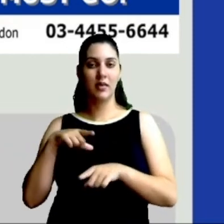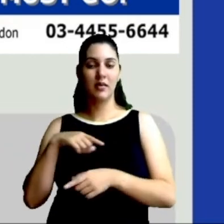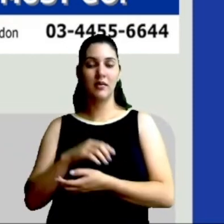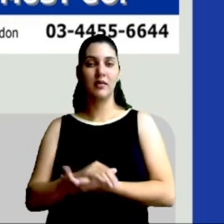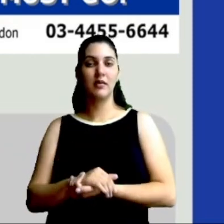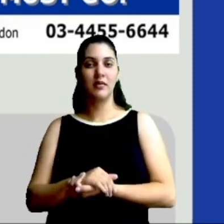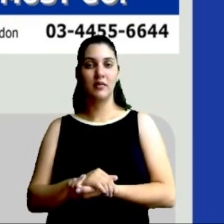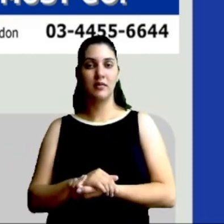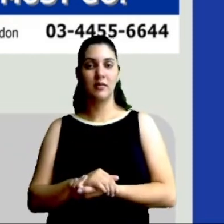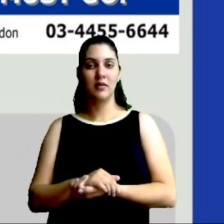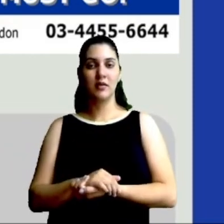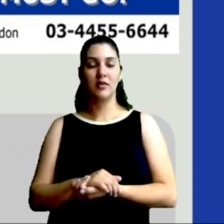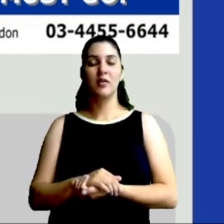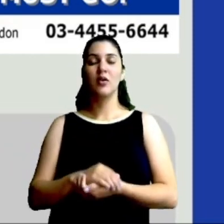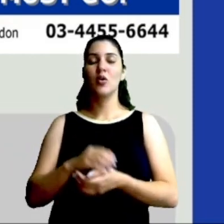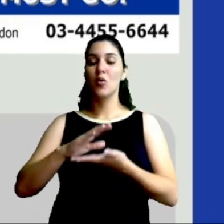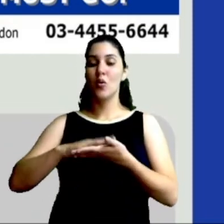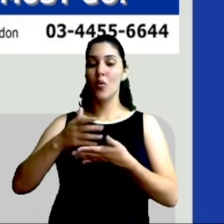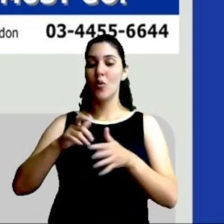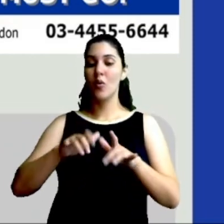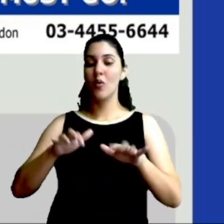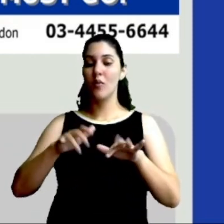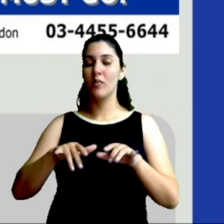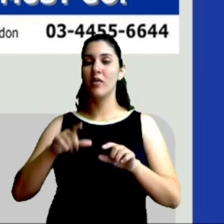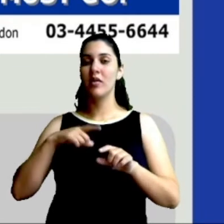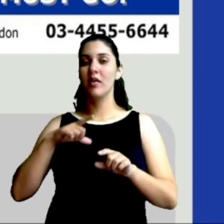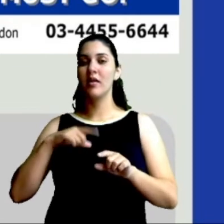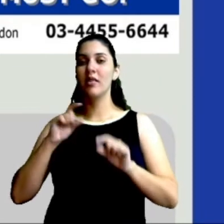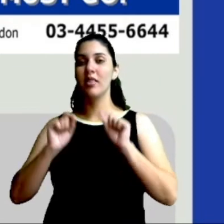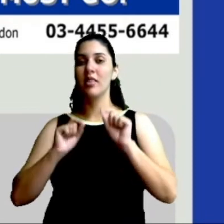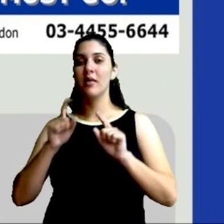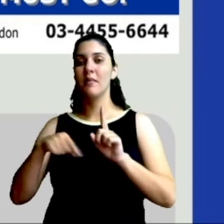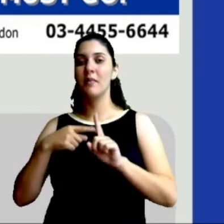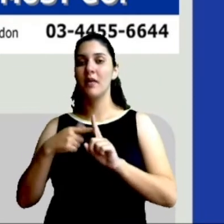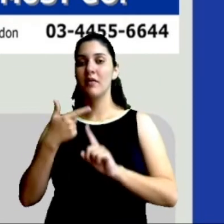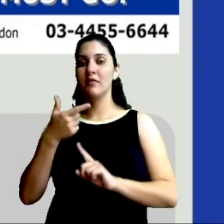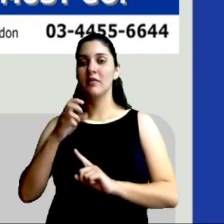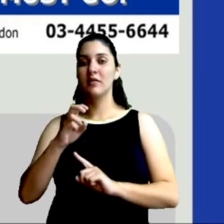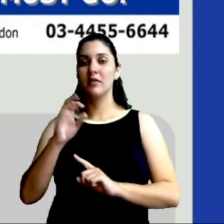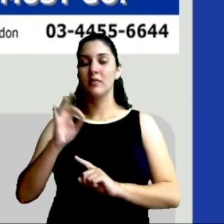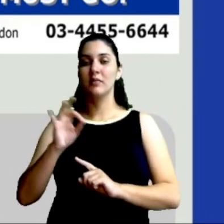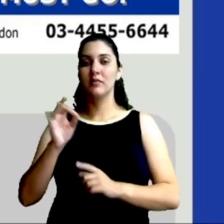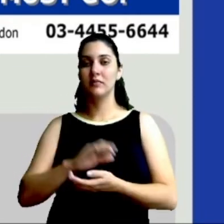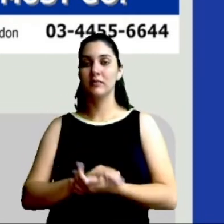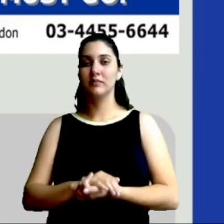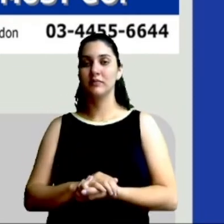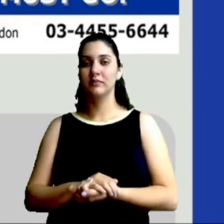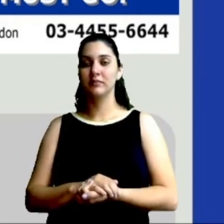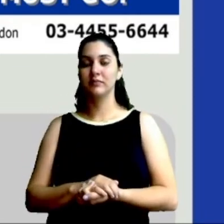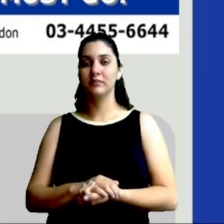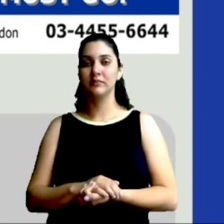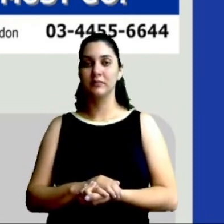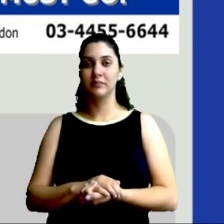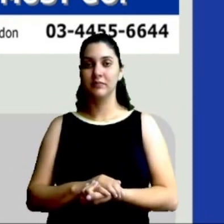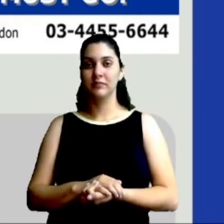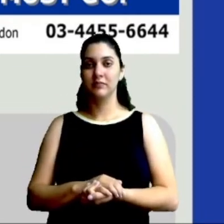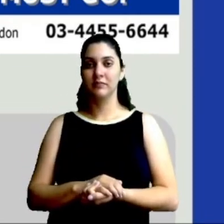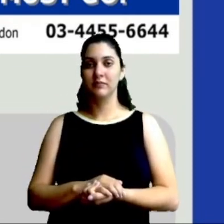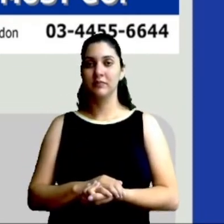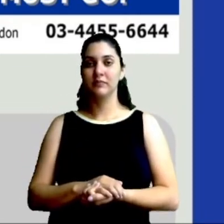com o quê? Computadores. Quem sobrou aí com os 25%? Printers, dá a ideia de quê?